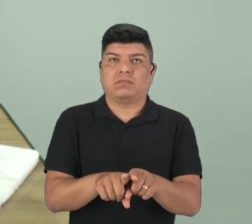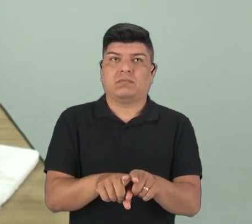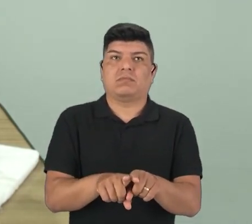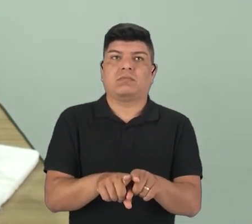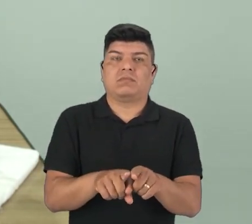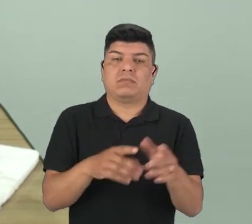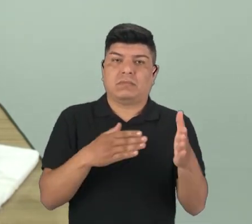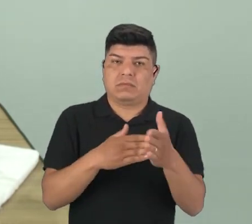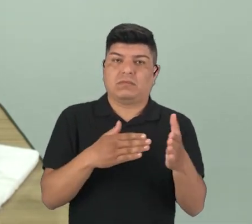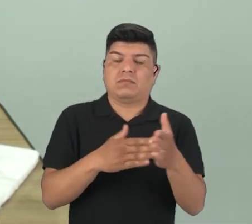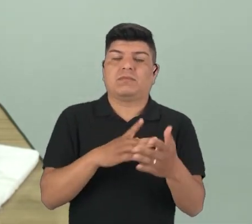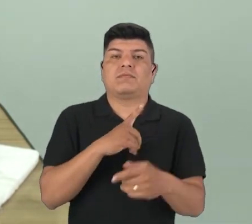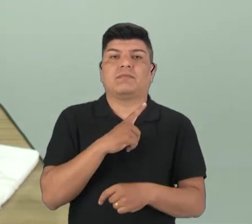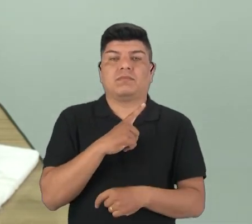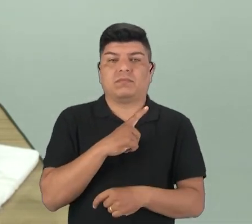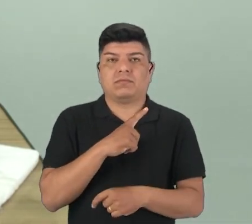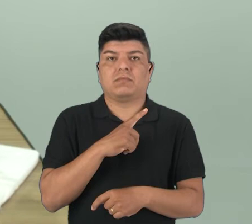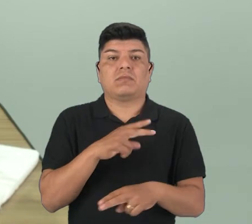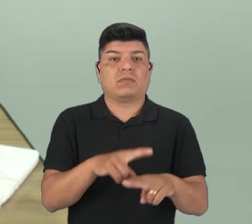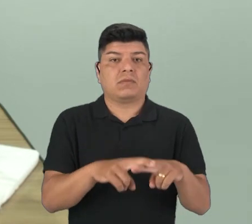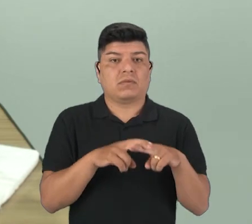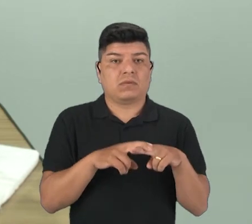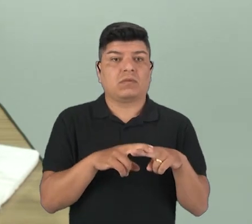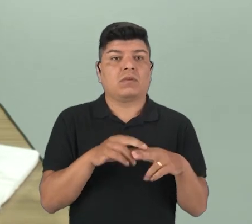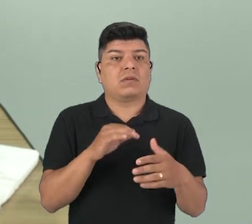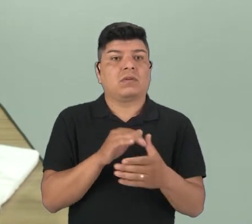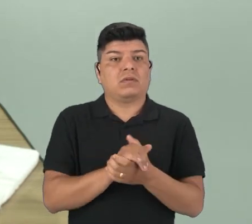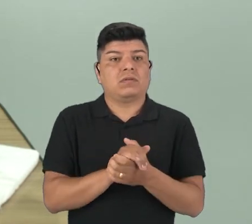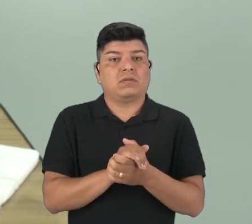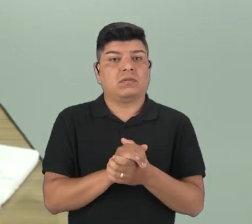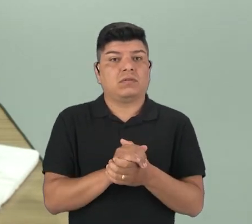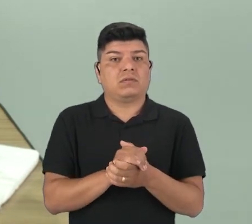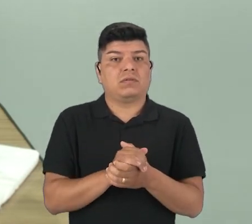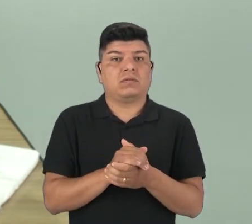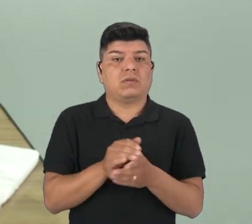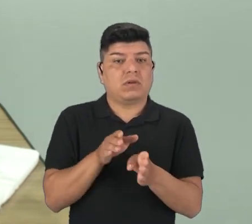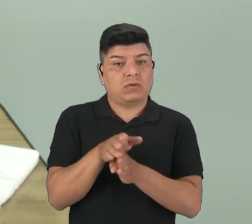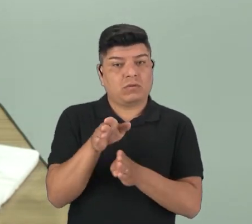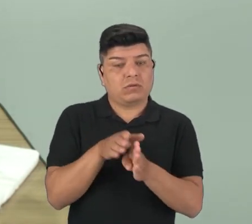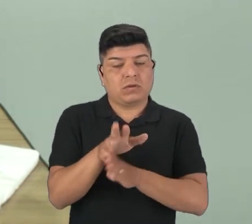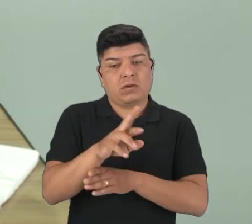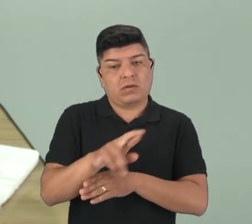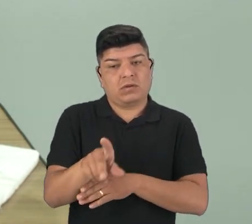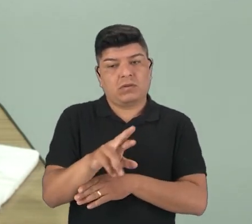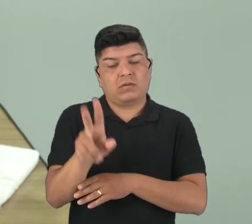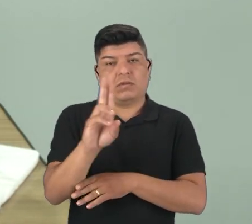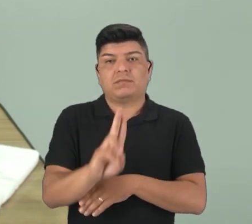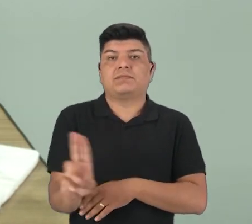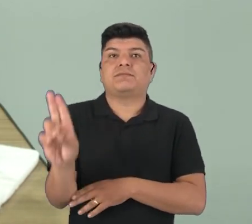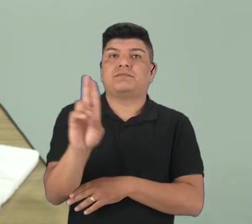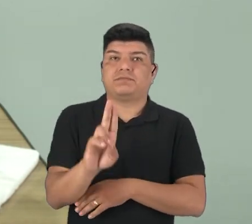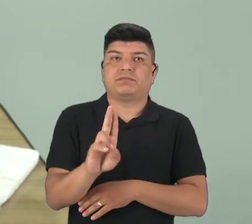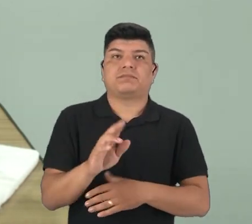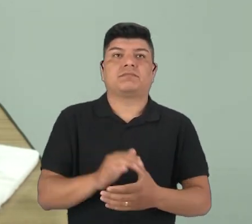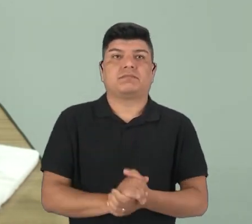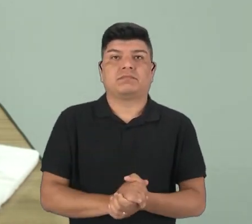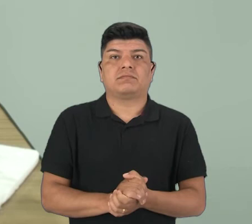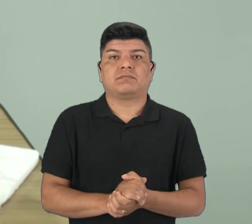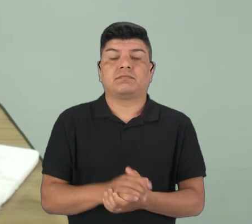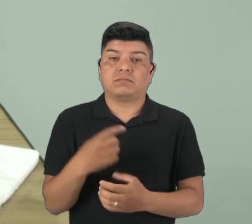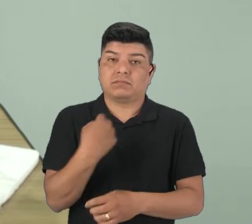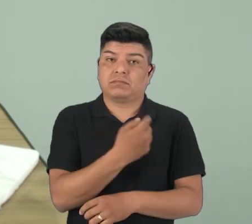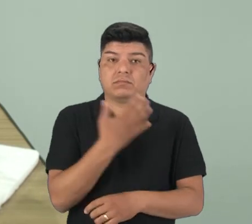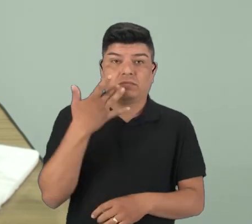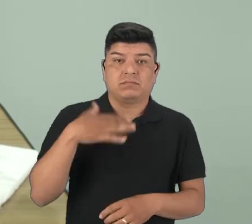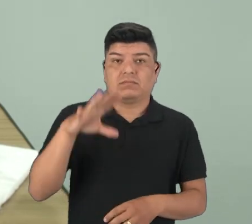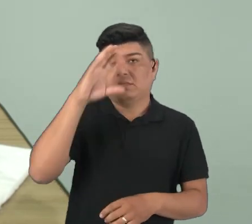muitos obstáculos, né? E por isso elas não são muito recomendadas ser utilizadas. E nós,